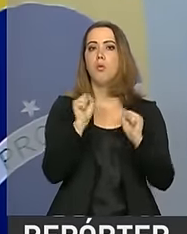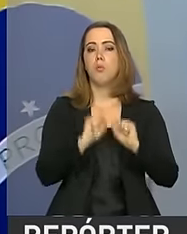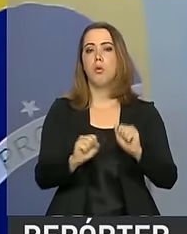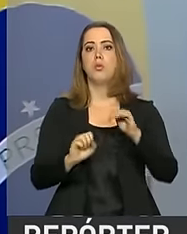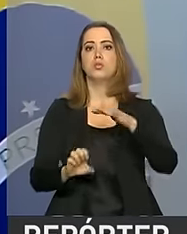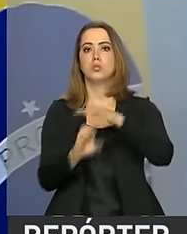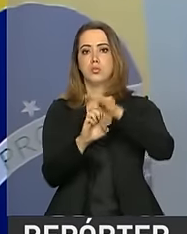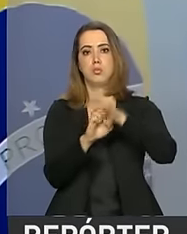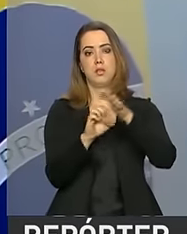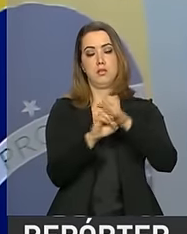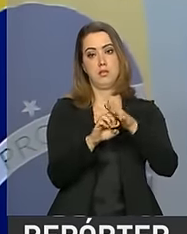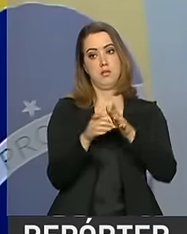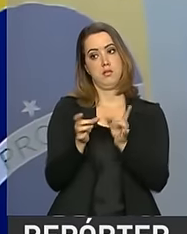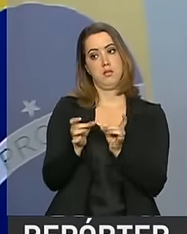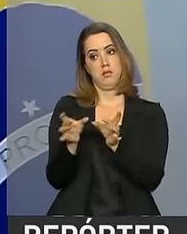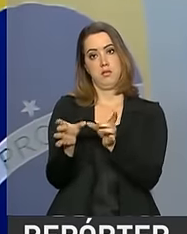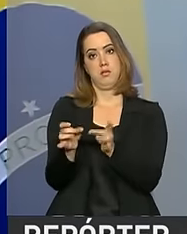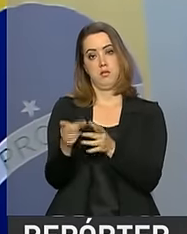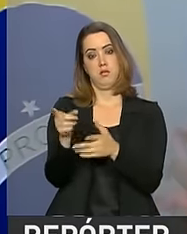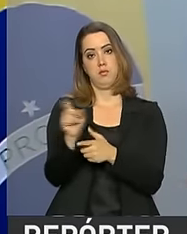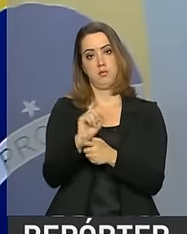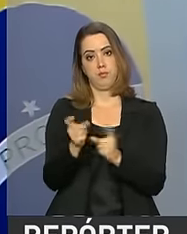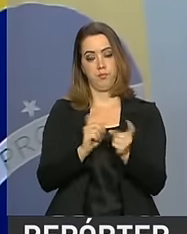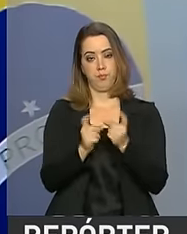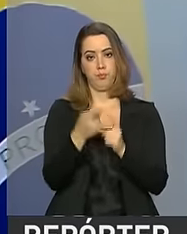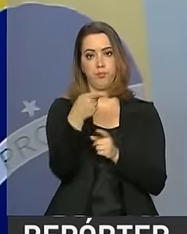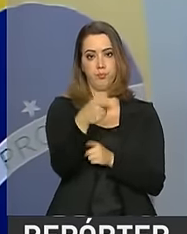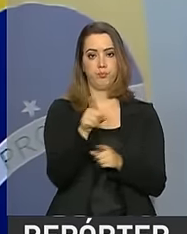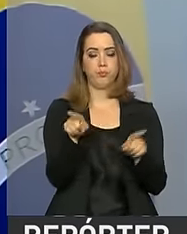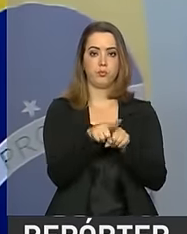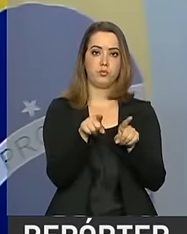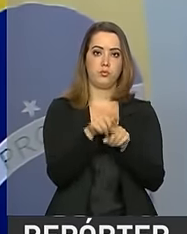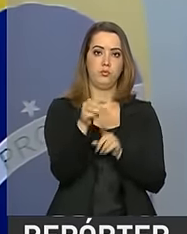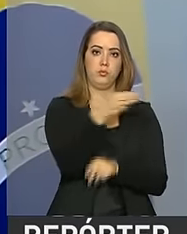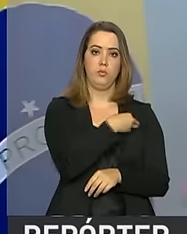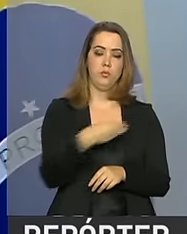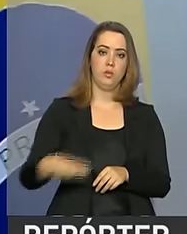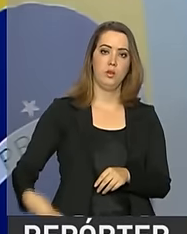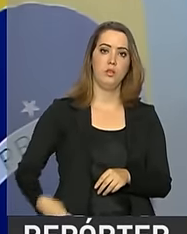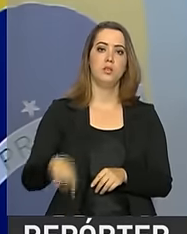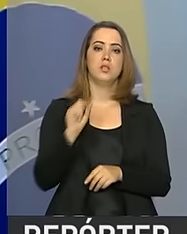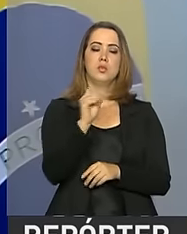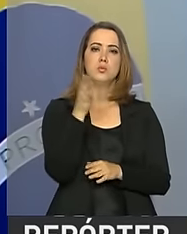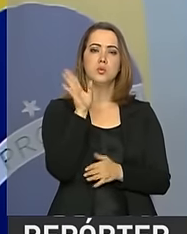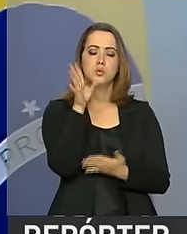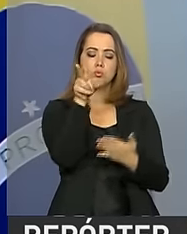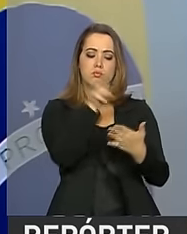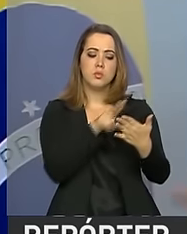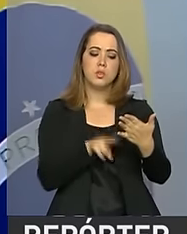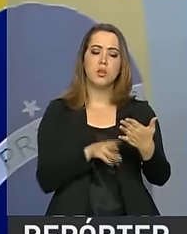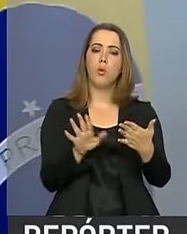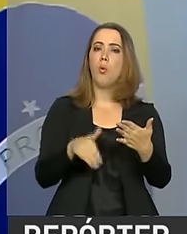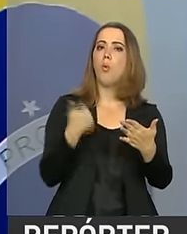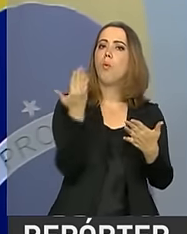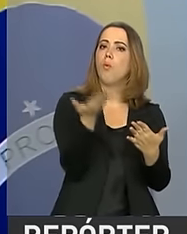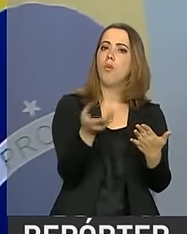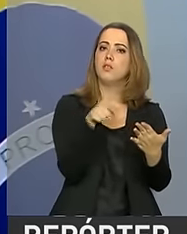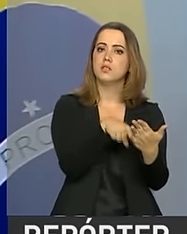desestatizadas. Também no plano da desestatização, o ministro Meirelles está levantando dados para verificar